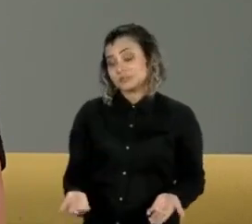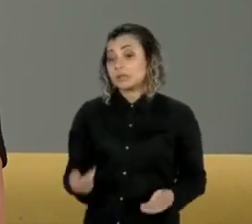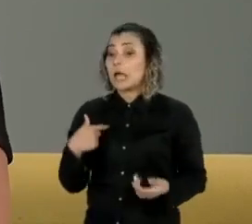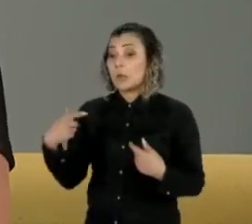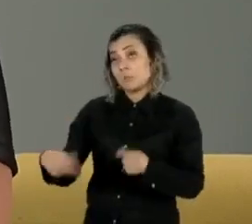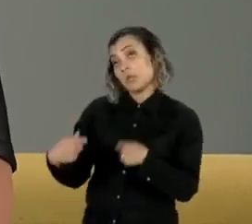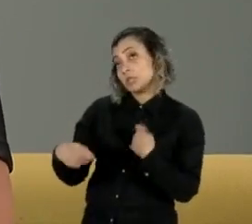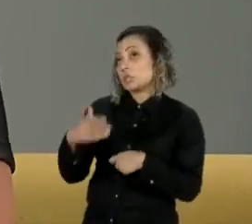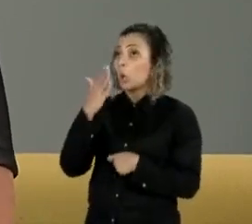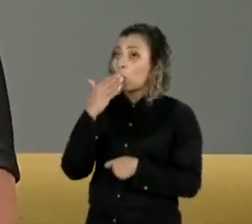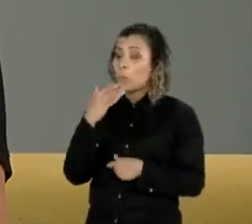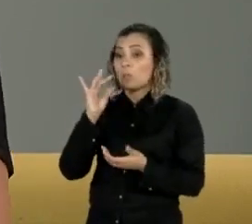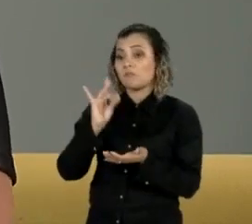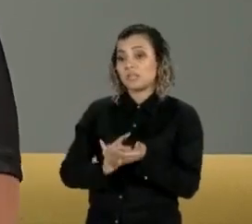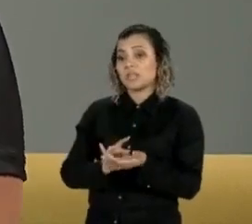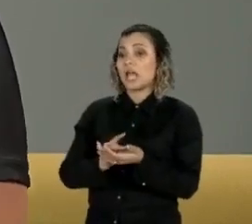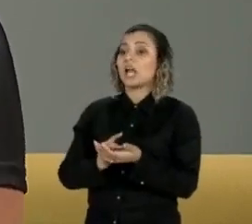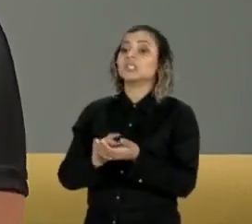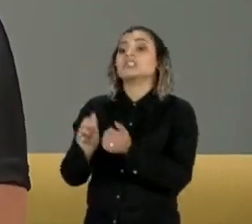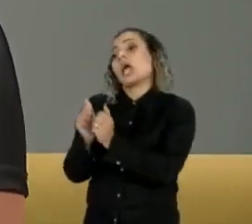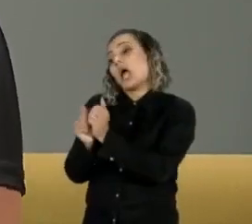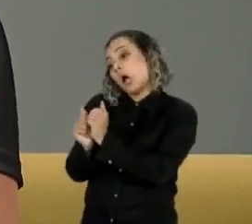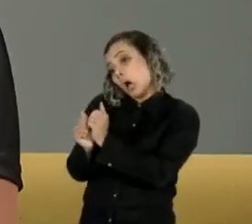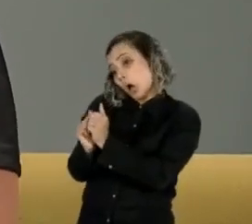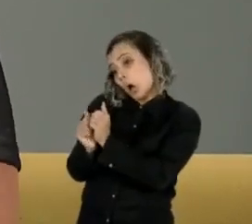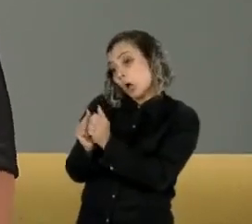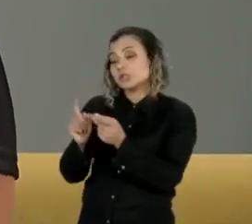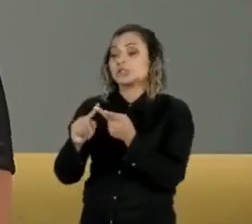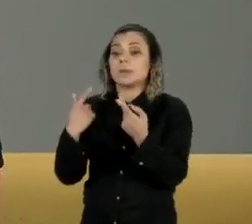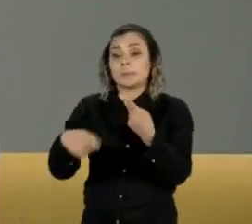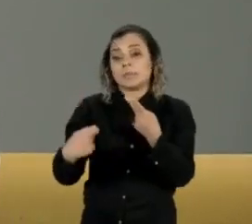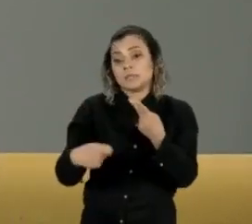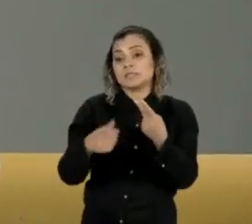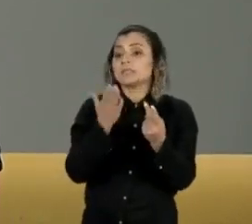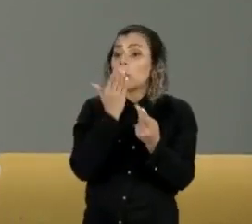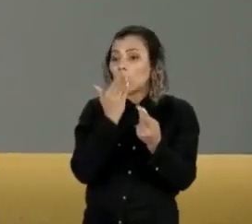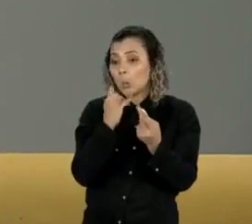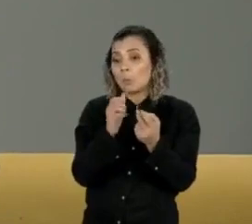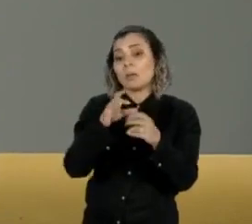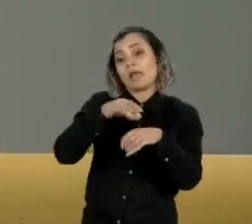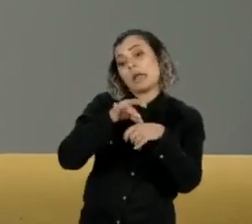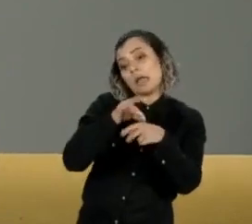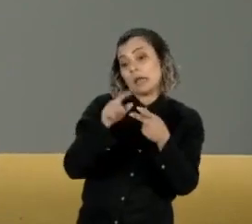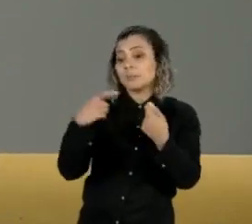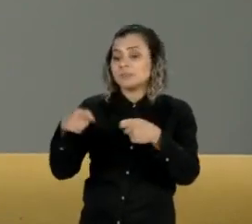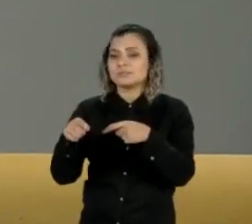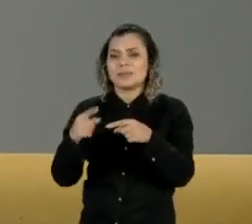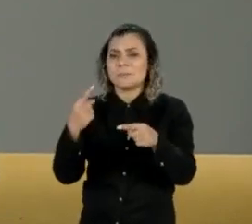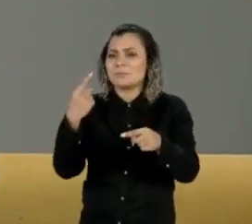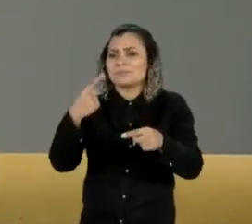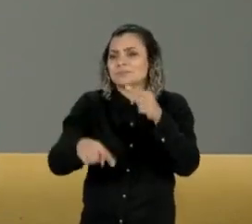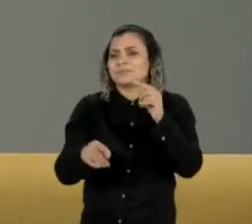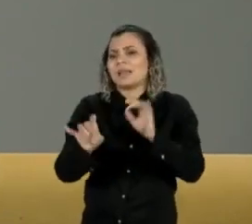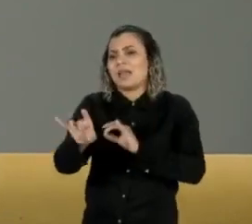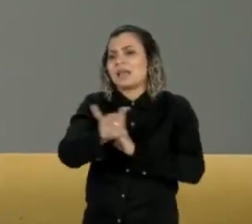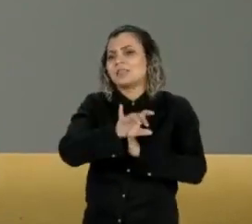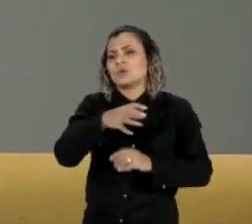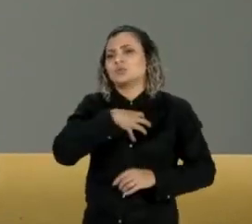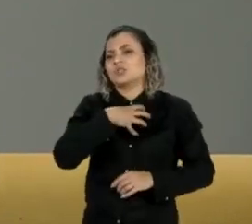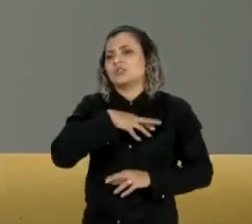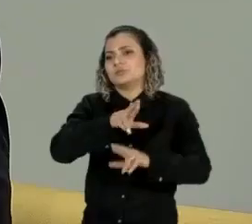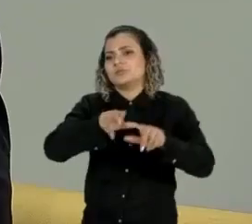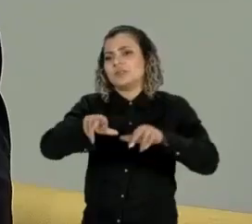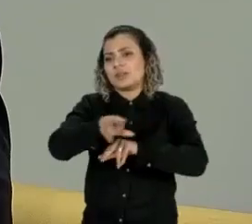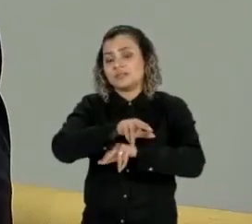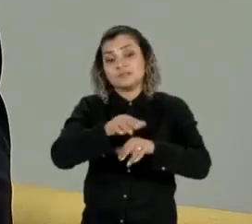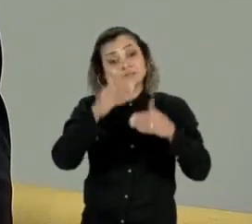que colocar 1/4 de carboidrato, talvez para aquela pessoa não seja necessariamente aquela quantidade. Entendi.